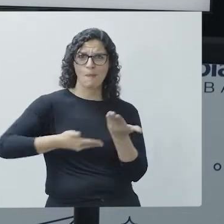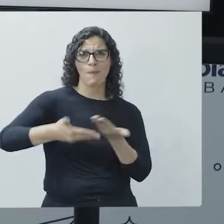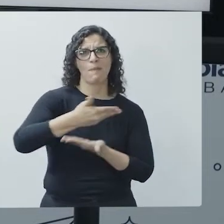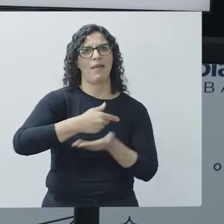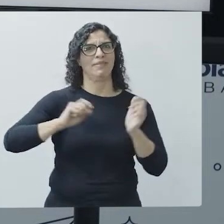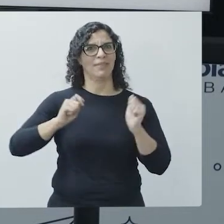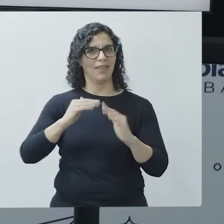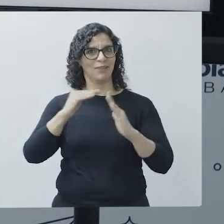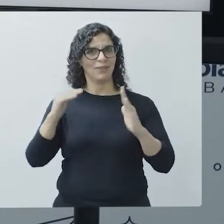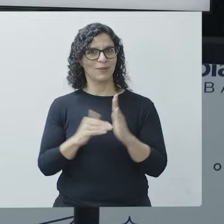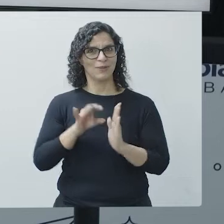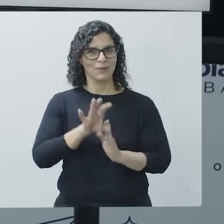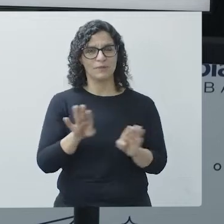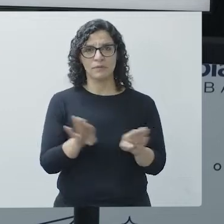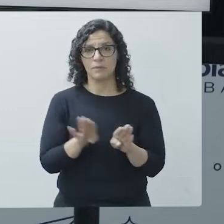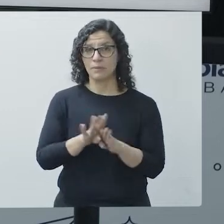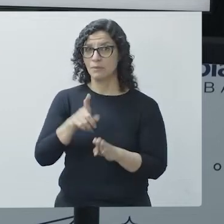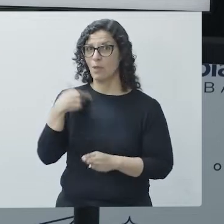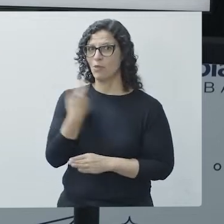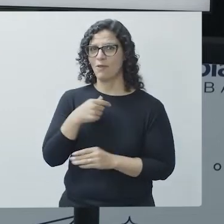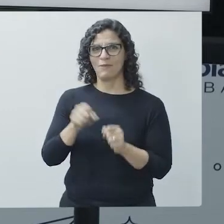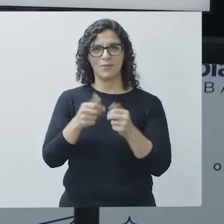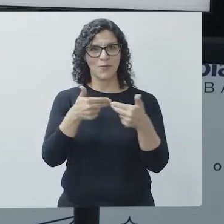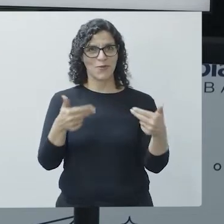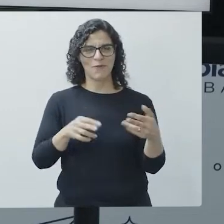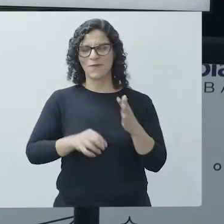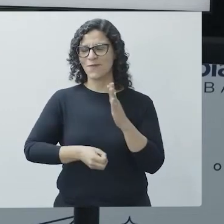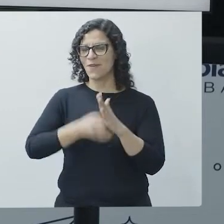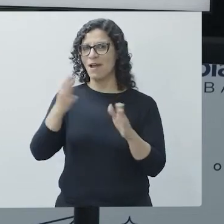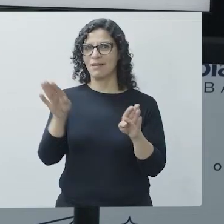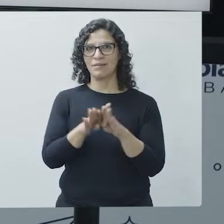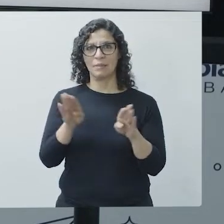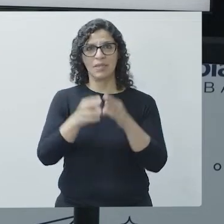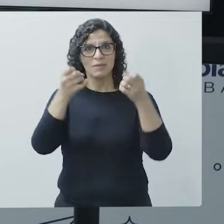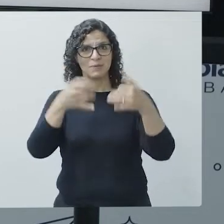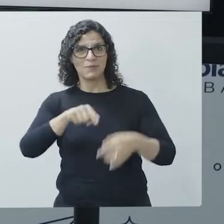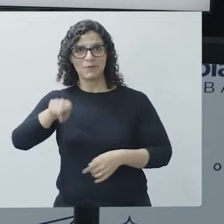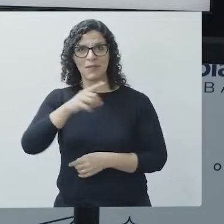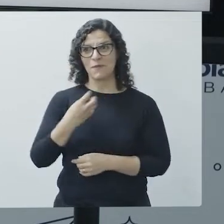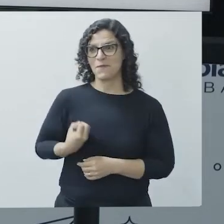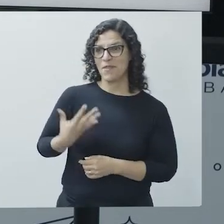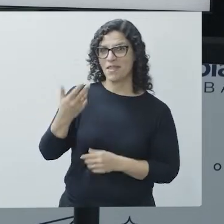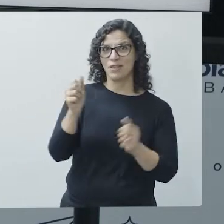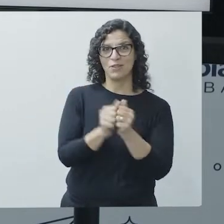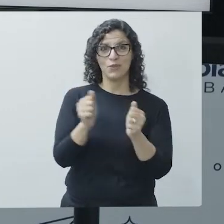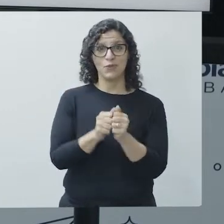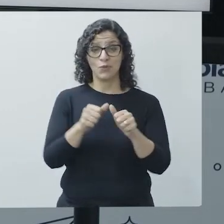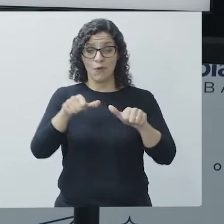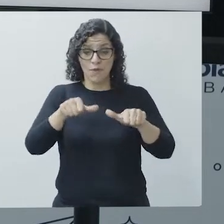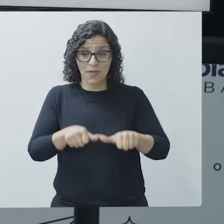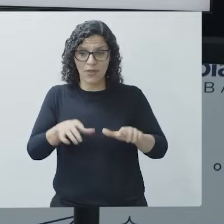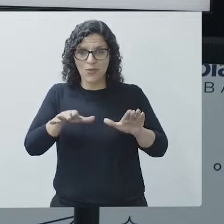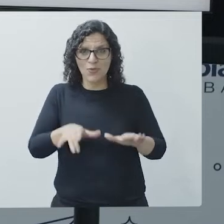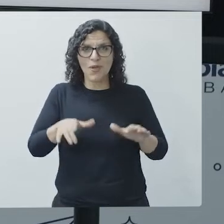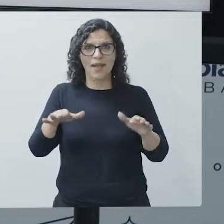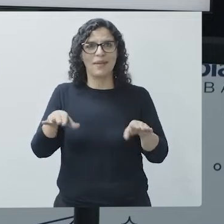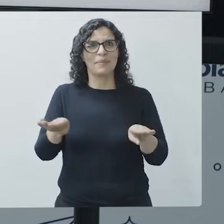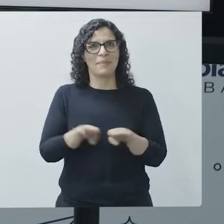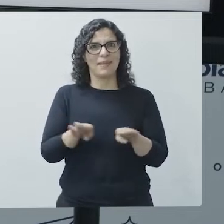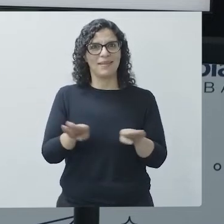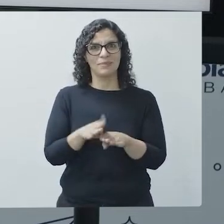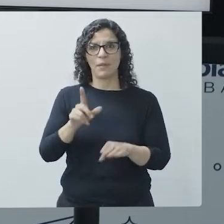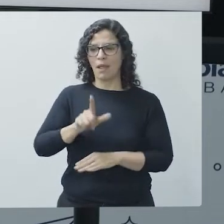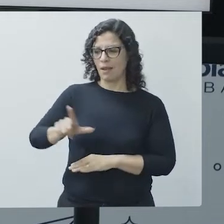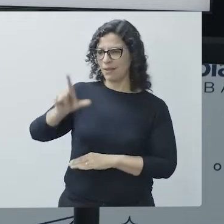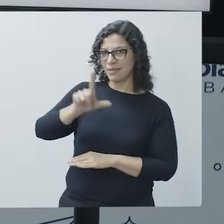tudo isso, fazer todas essas coisas. Como eu sempre digo, viajar sem sair do lugar. A